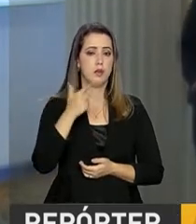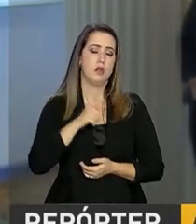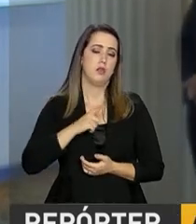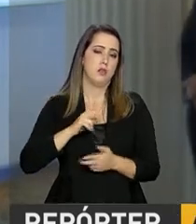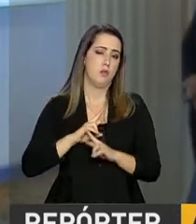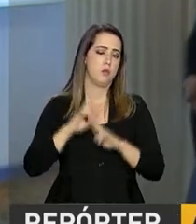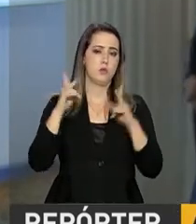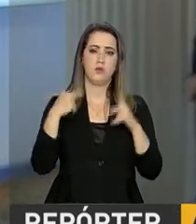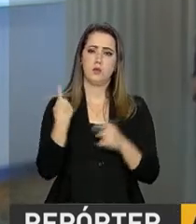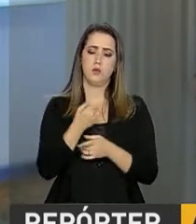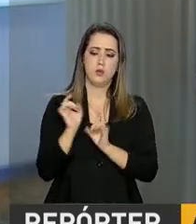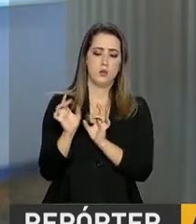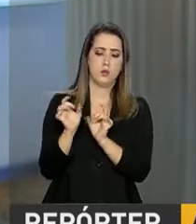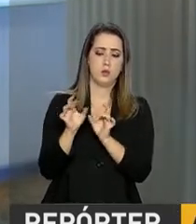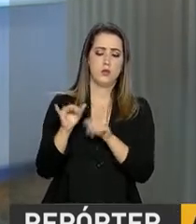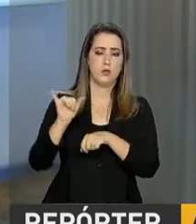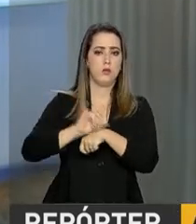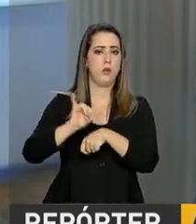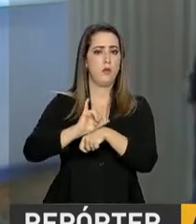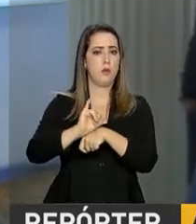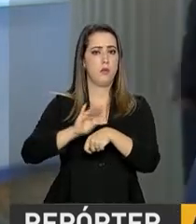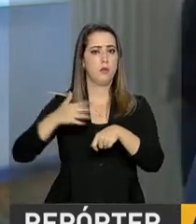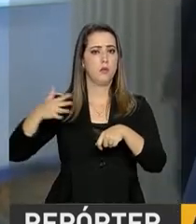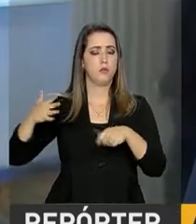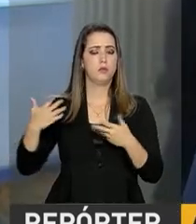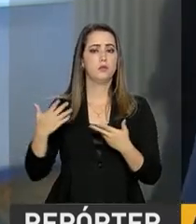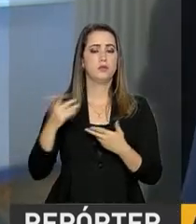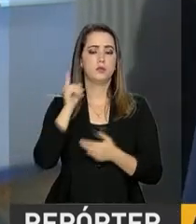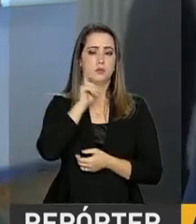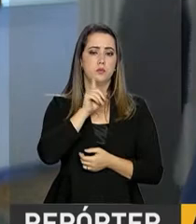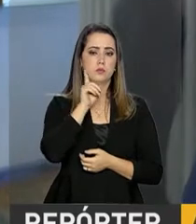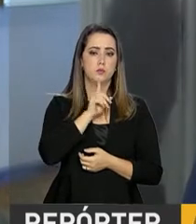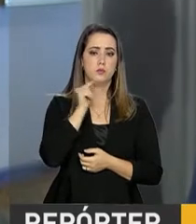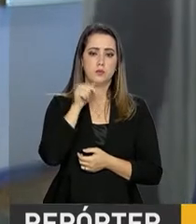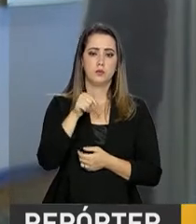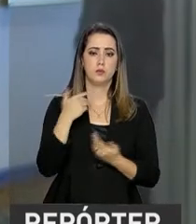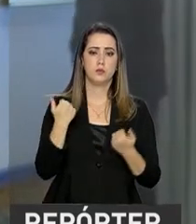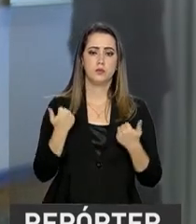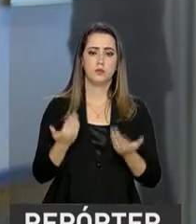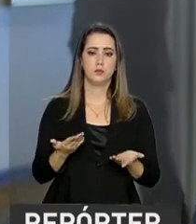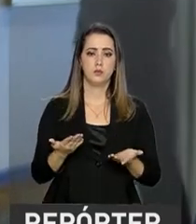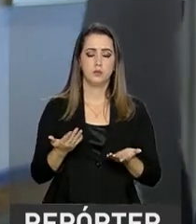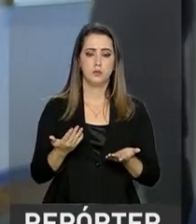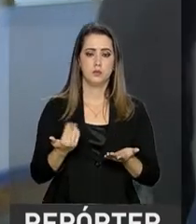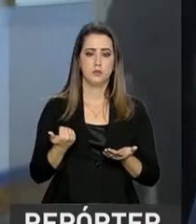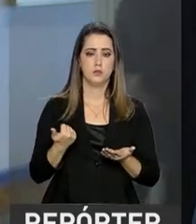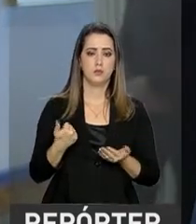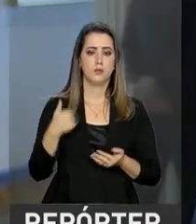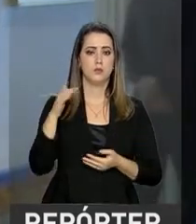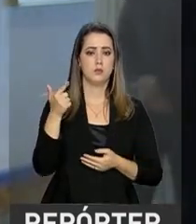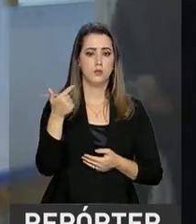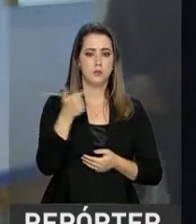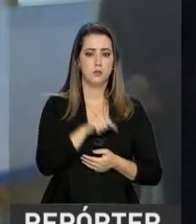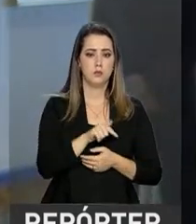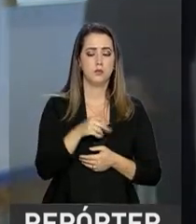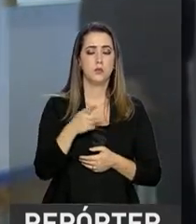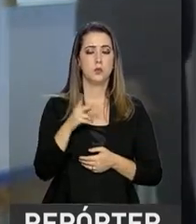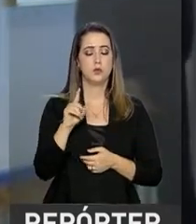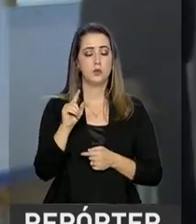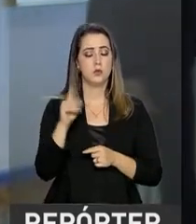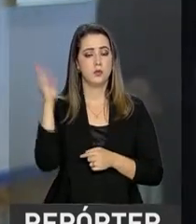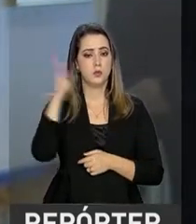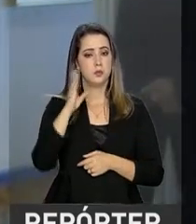peculiaridades no nosso comércio de aço com os Estados Unidos. Eu, mais uma vez, reiterei que o fato de que o